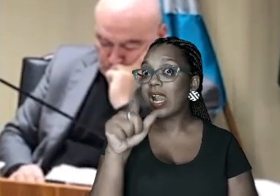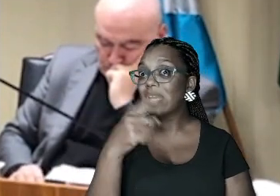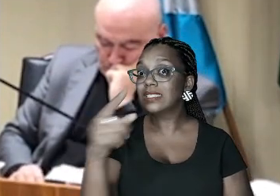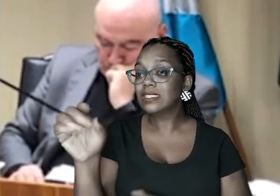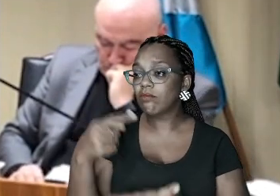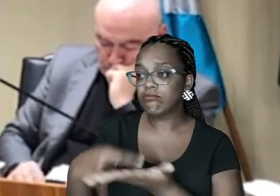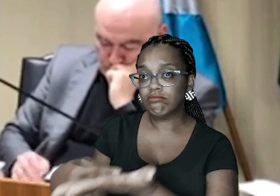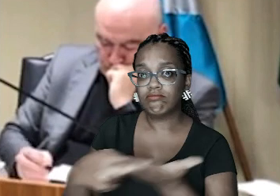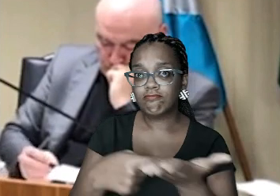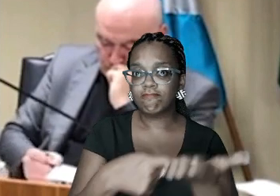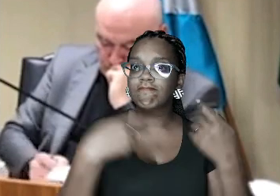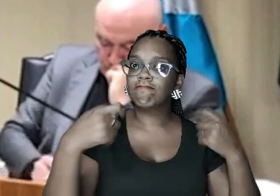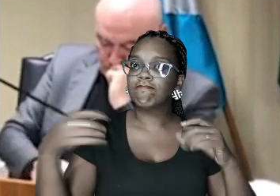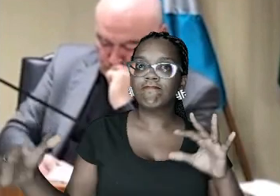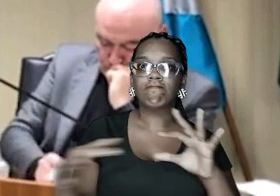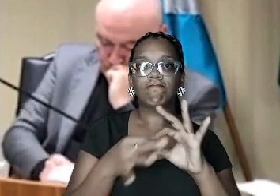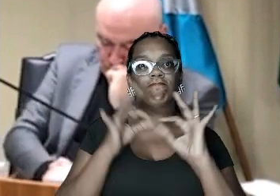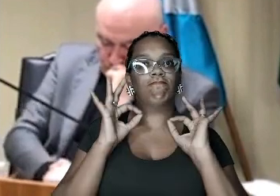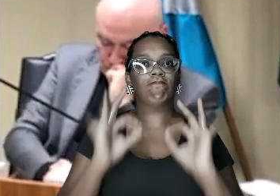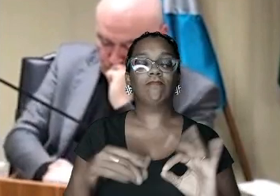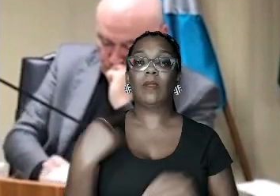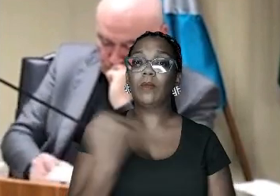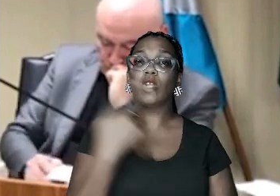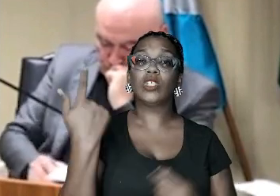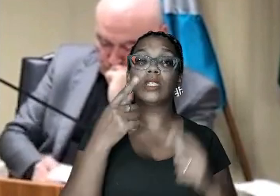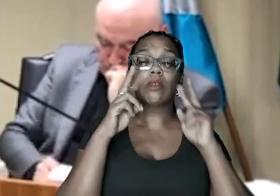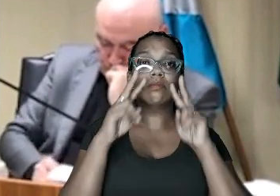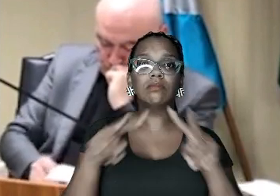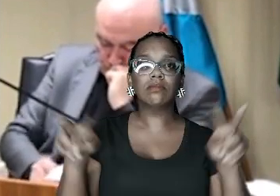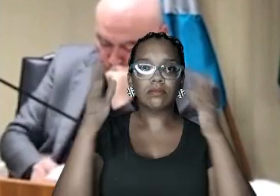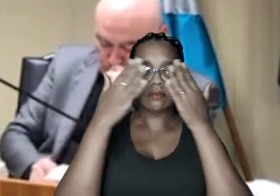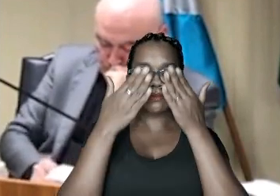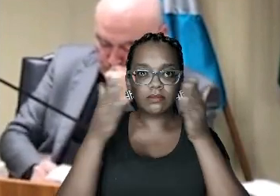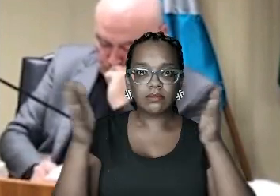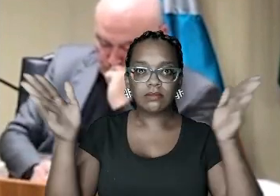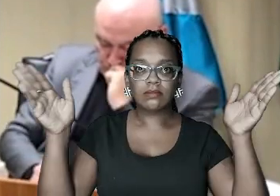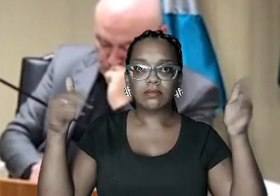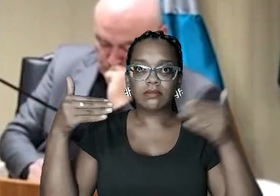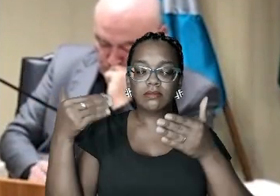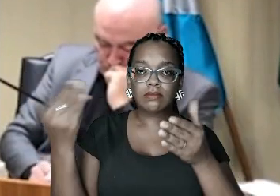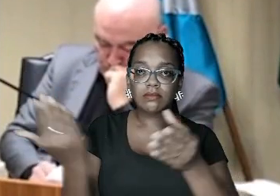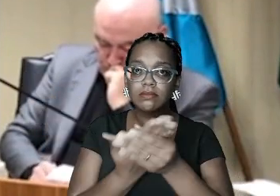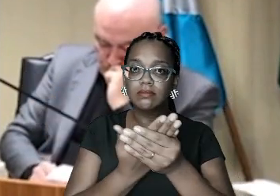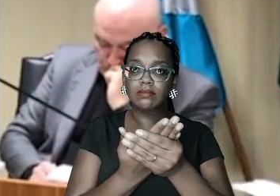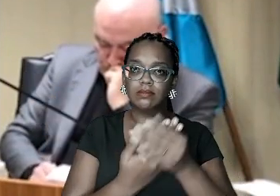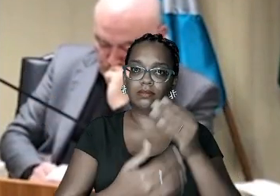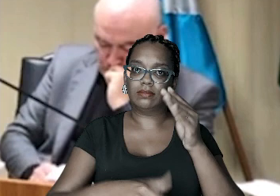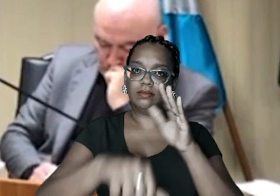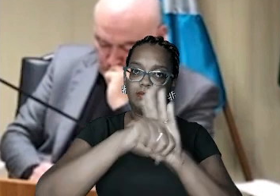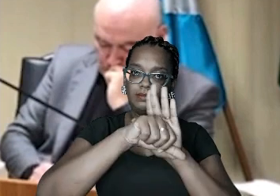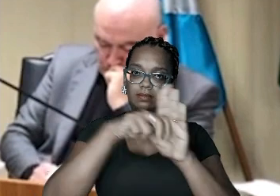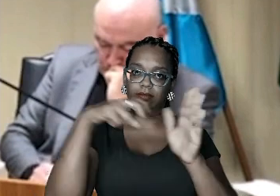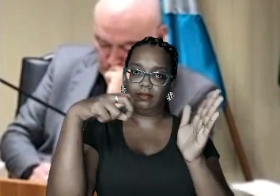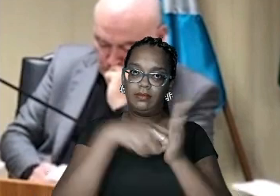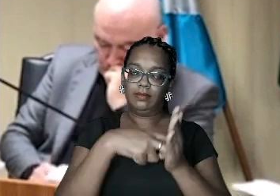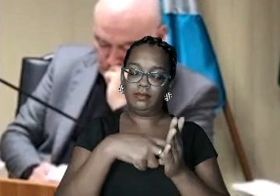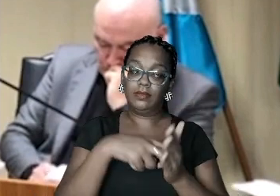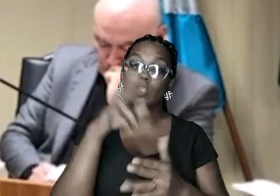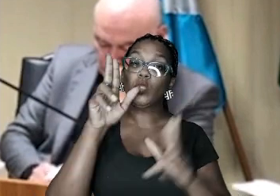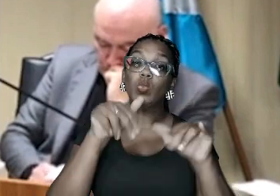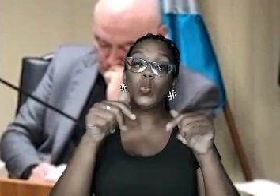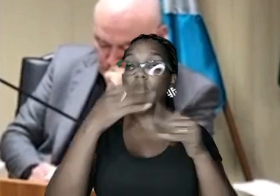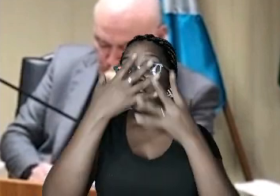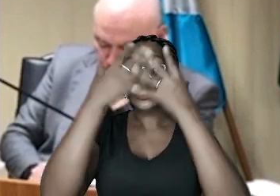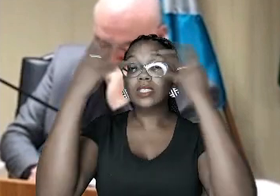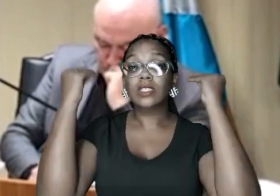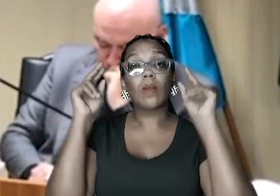feita ela precisa ser muito bem feita porque a gente precisa ter a visão macro do processo penal nunca nunca deixar de ter em mente para que que